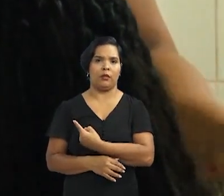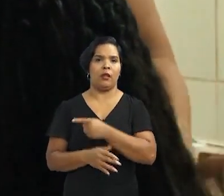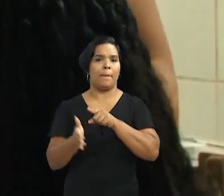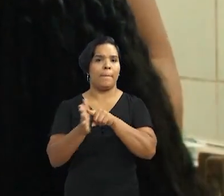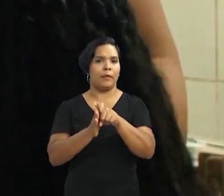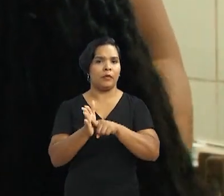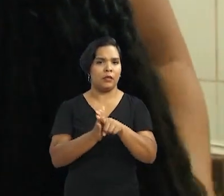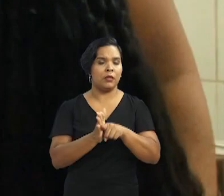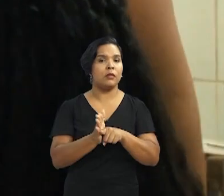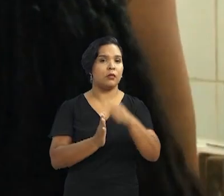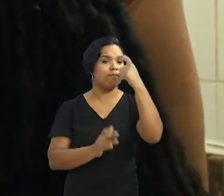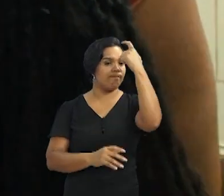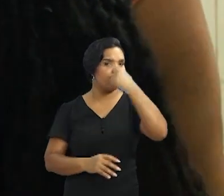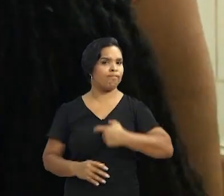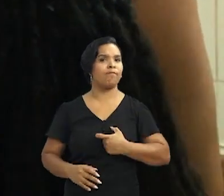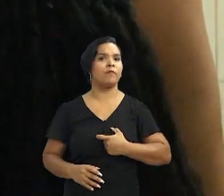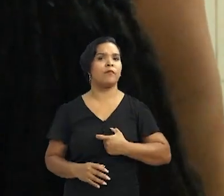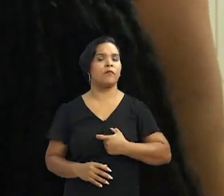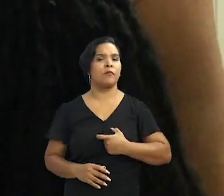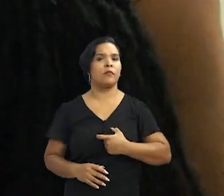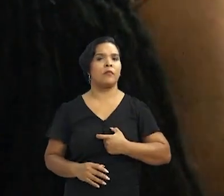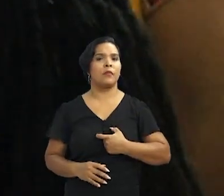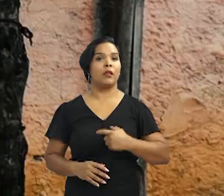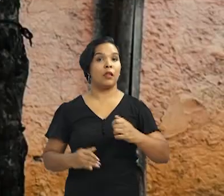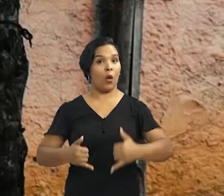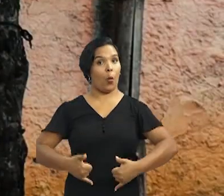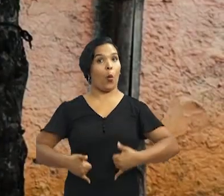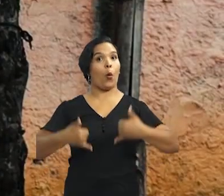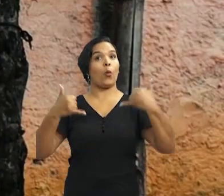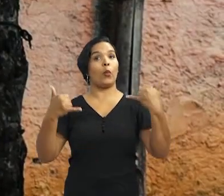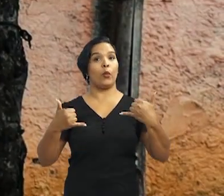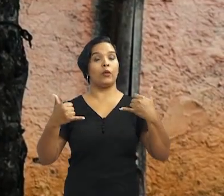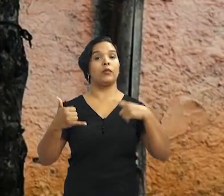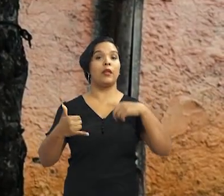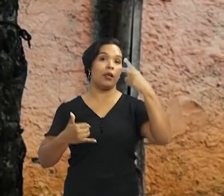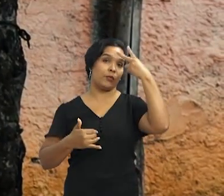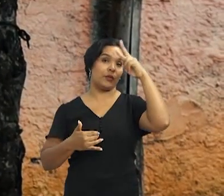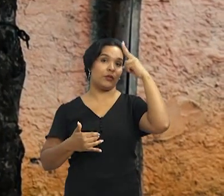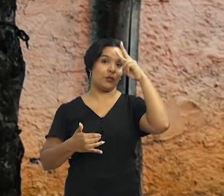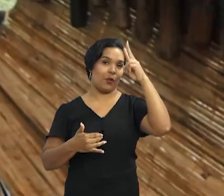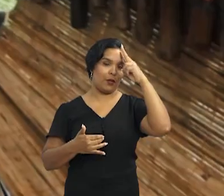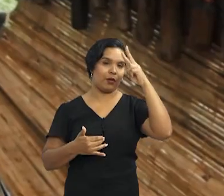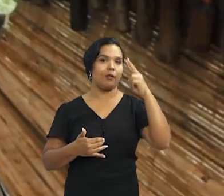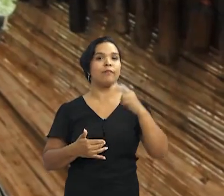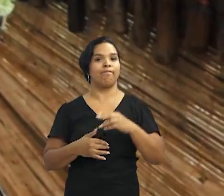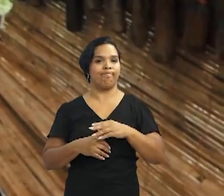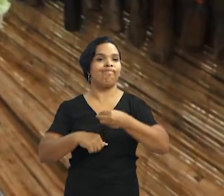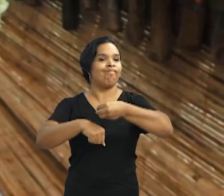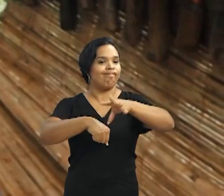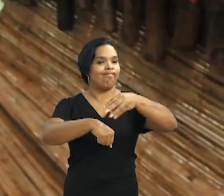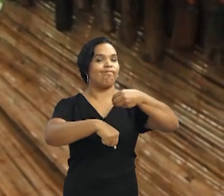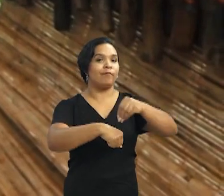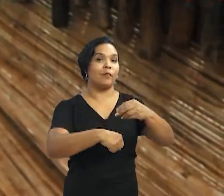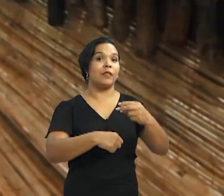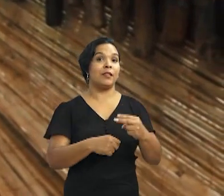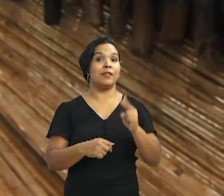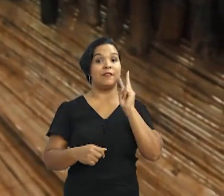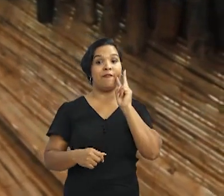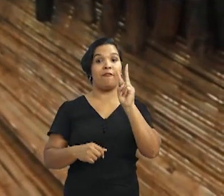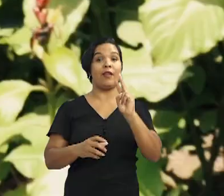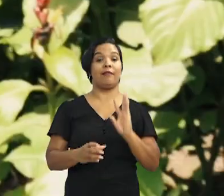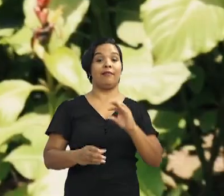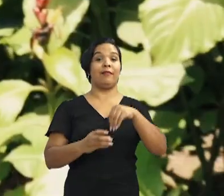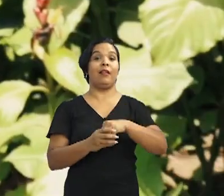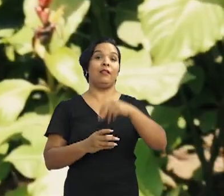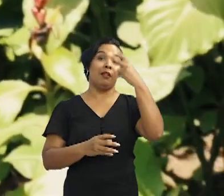da pesquisa, eles se auto-identificam enquanto quilombolas. Não que não se identificassem antes, mas eles têm orgulho de terem sua história registrada. Poder se